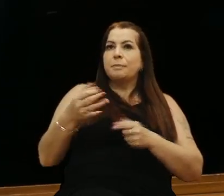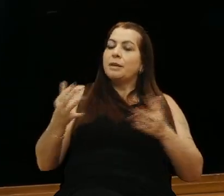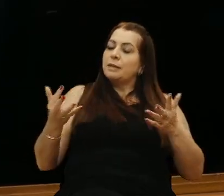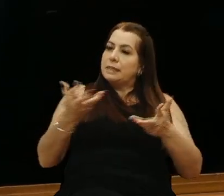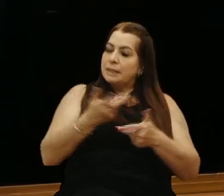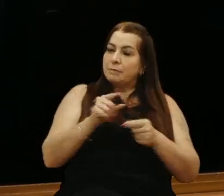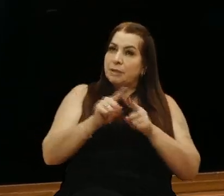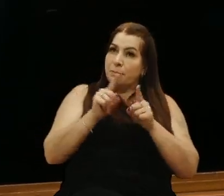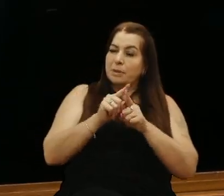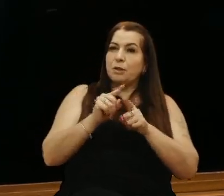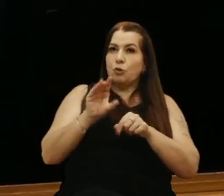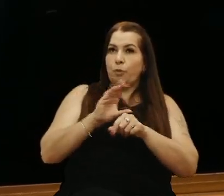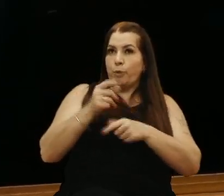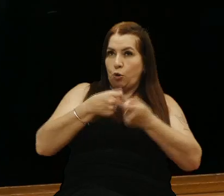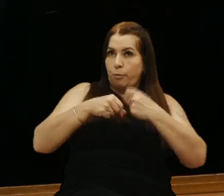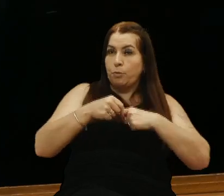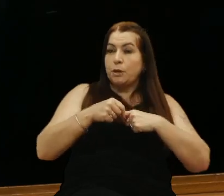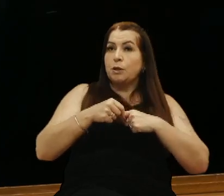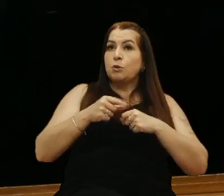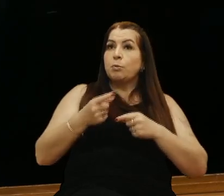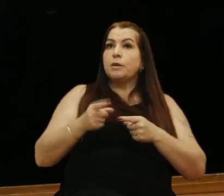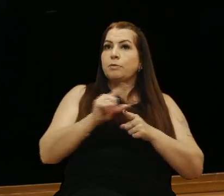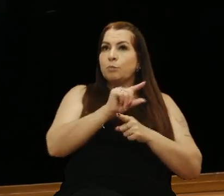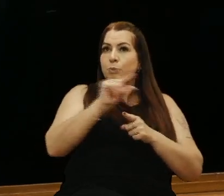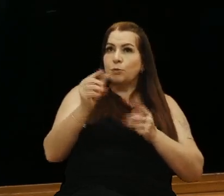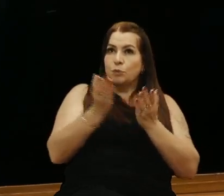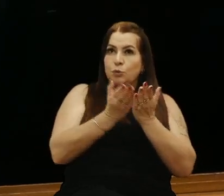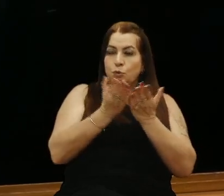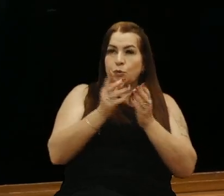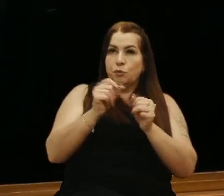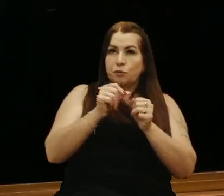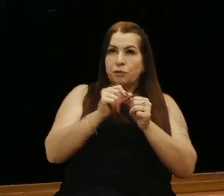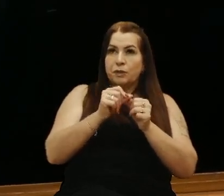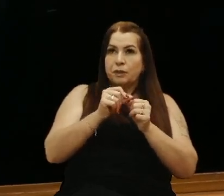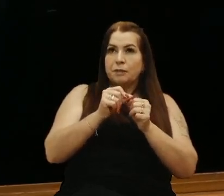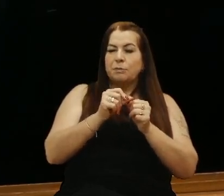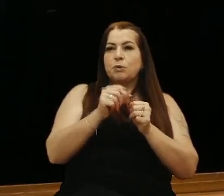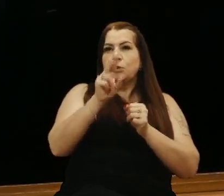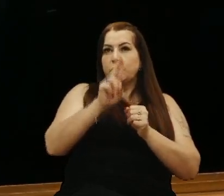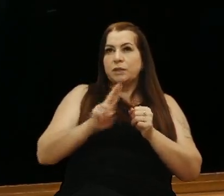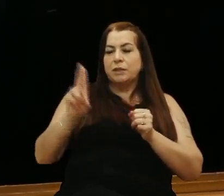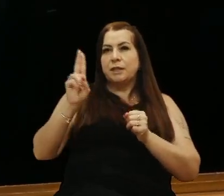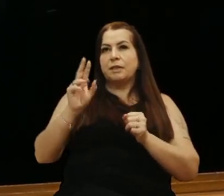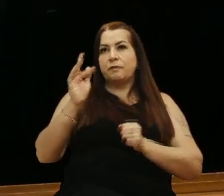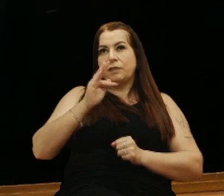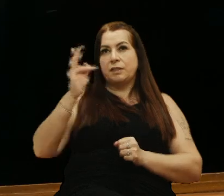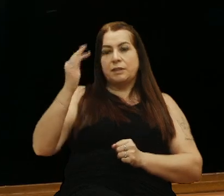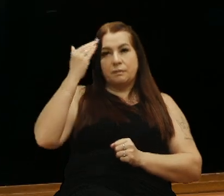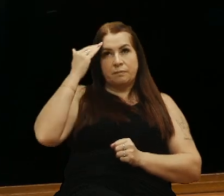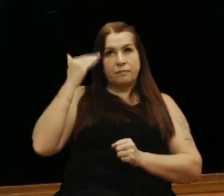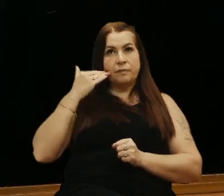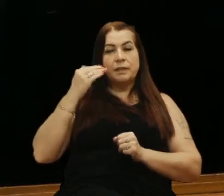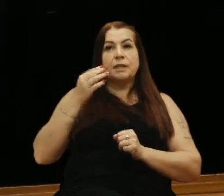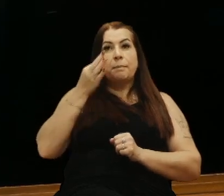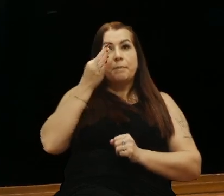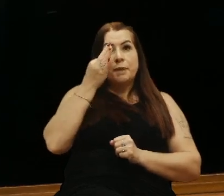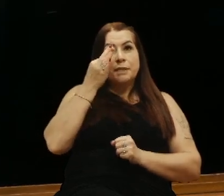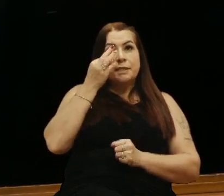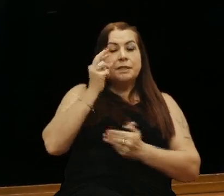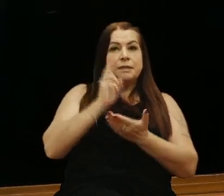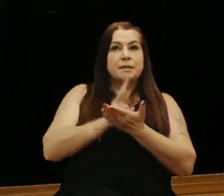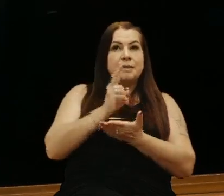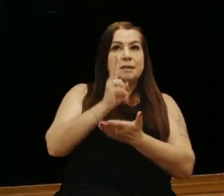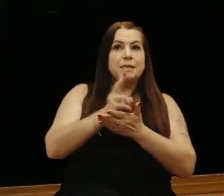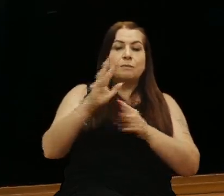excelente, e eu queria destacar uma das parcelas do estudo feito pela Universidade Federal de Santa Maria. A presença constante